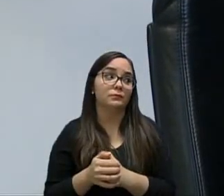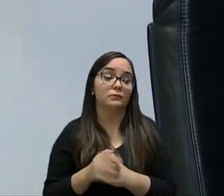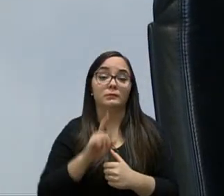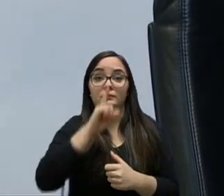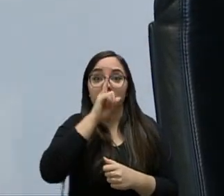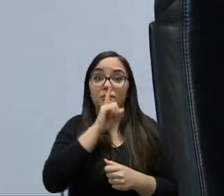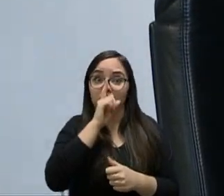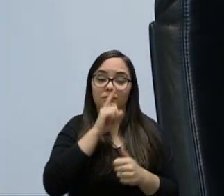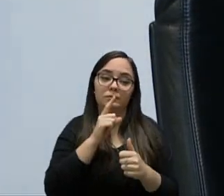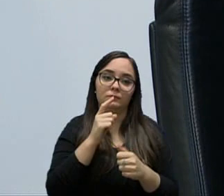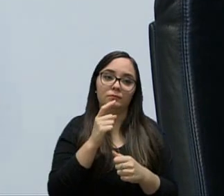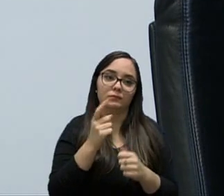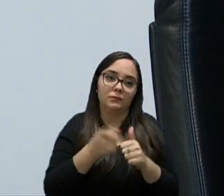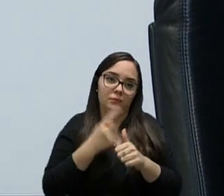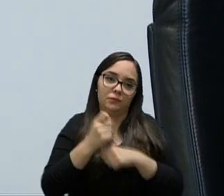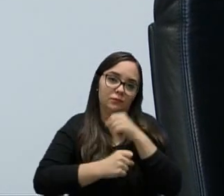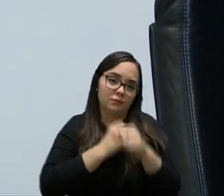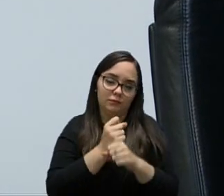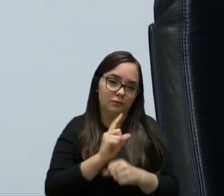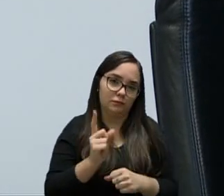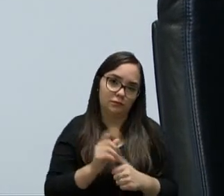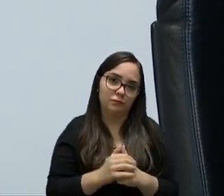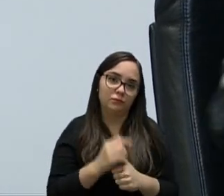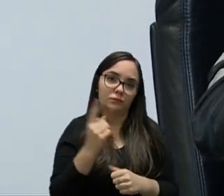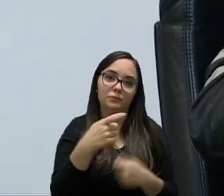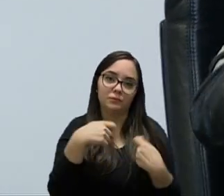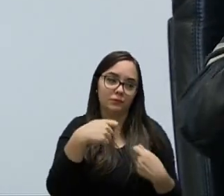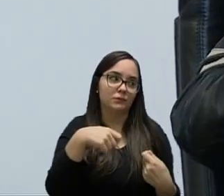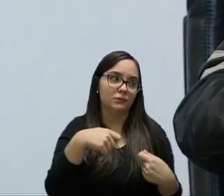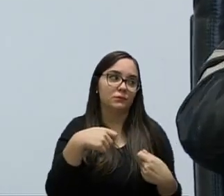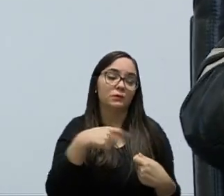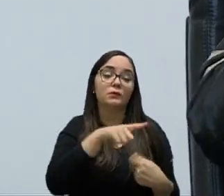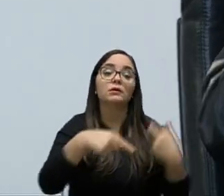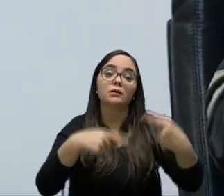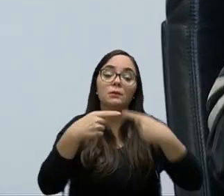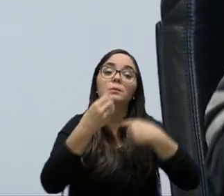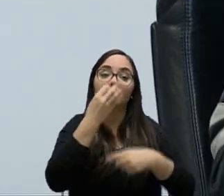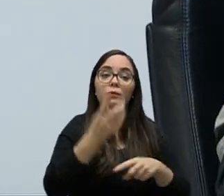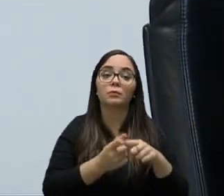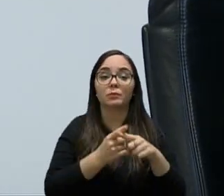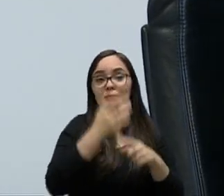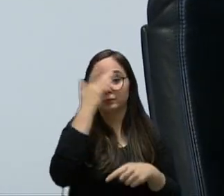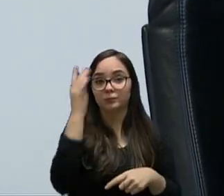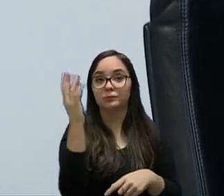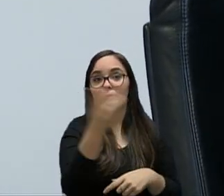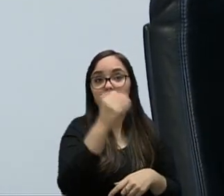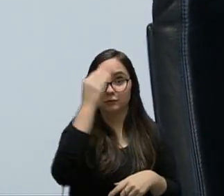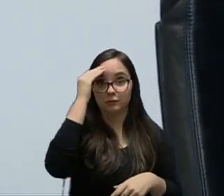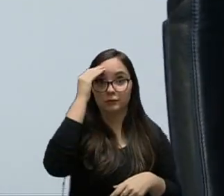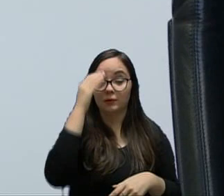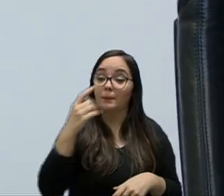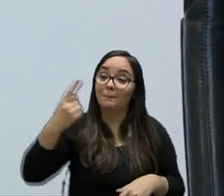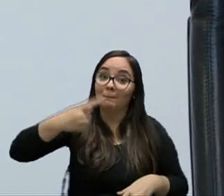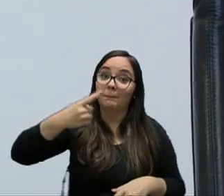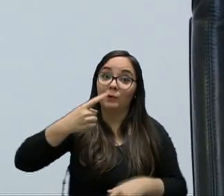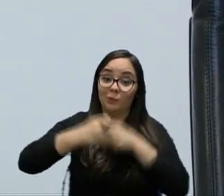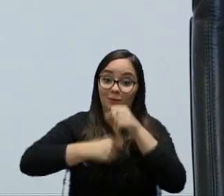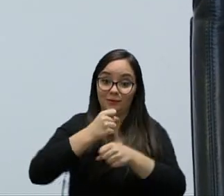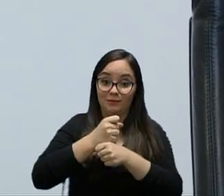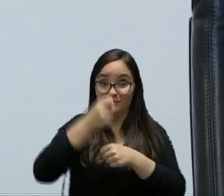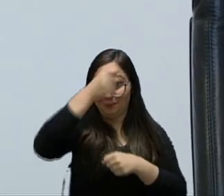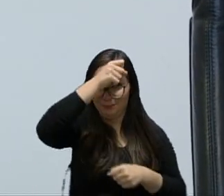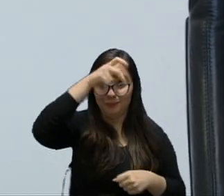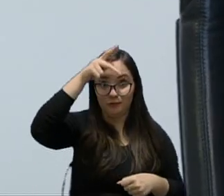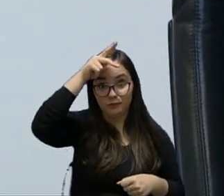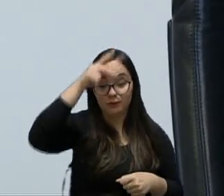mesmo porque a gente tem que desmistificar isso dá tirar isso da cabeça população isso é bom esse debate é bom para as pessoas entenderem que o primeiro ano de mandato de um